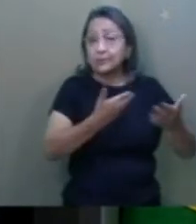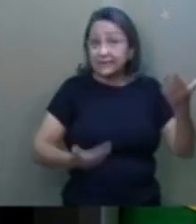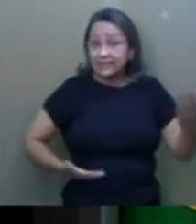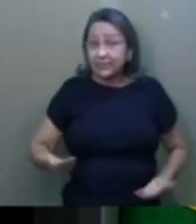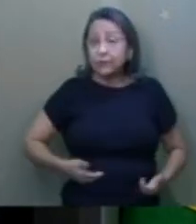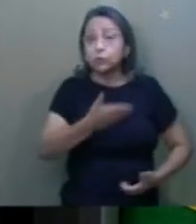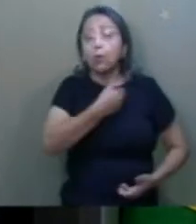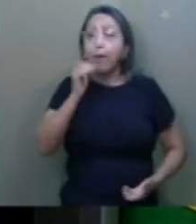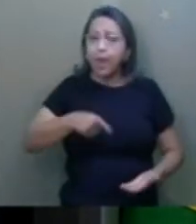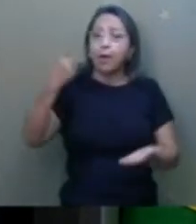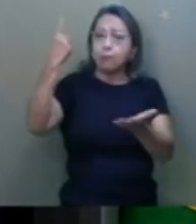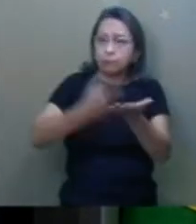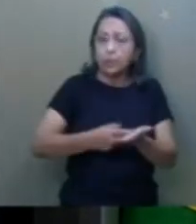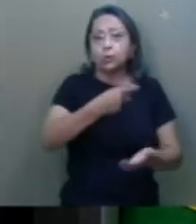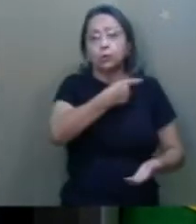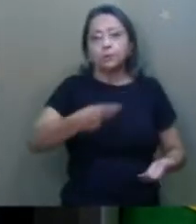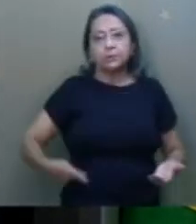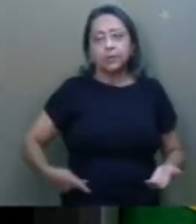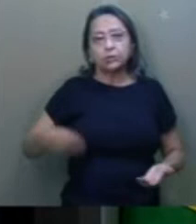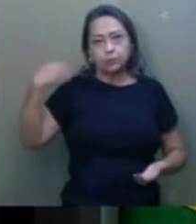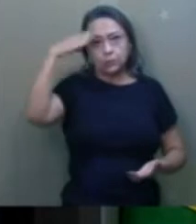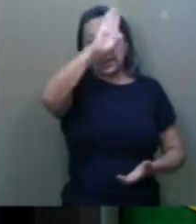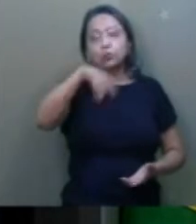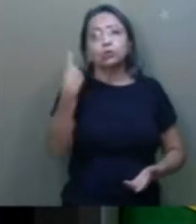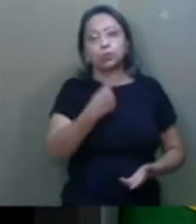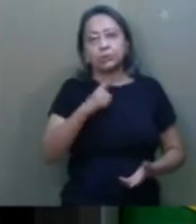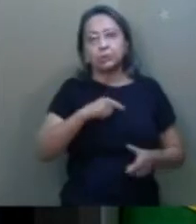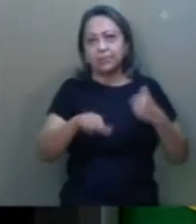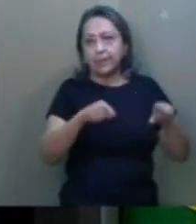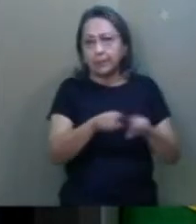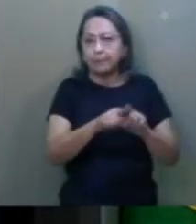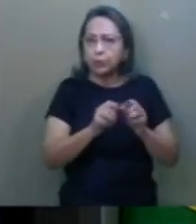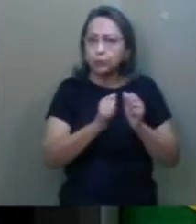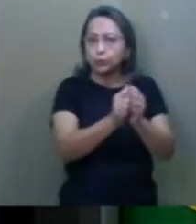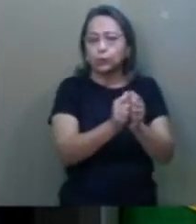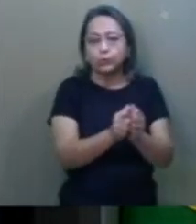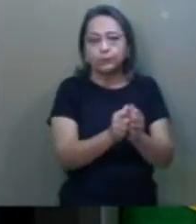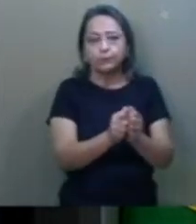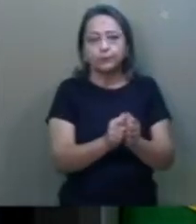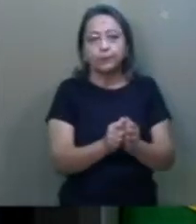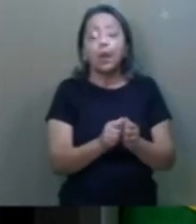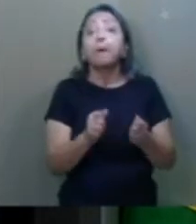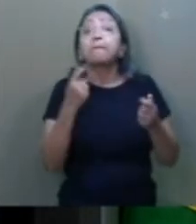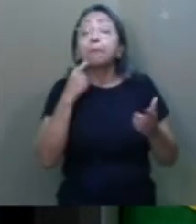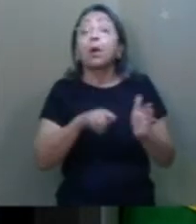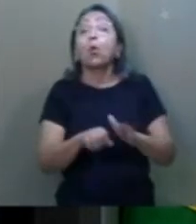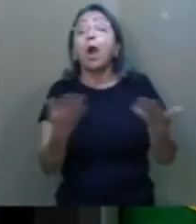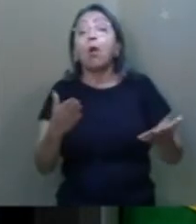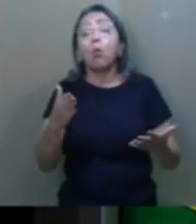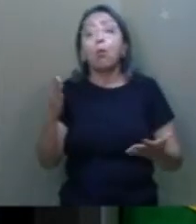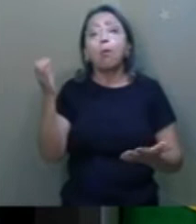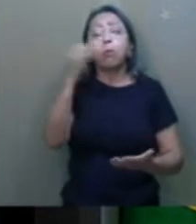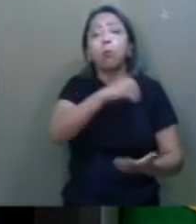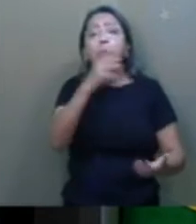É um compromisso do presidente e de nós que estamos na base. Para terminar. Qual foi o escândalo de